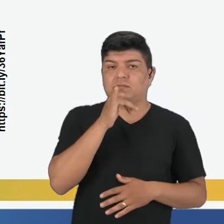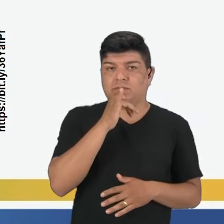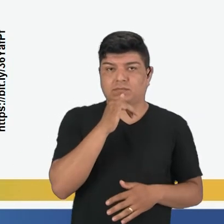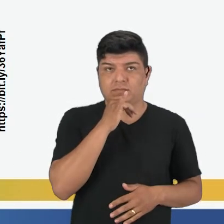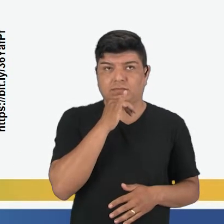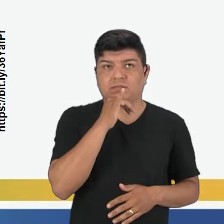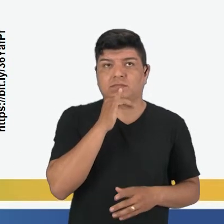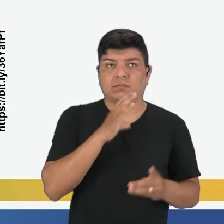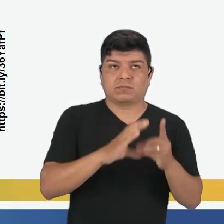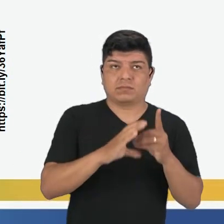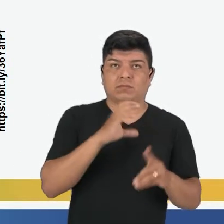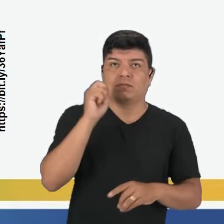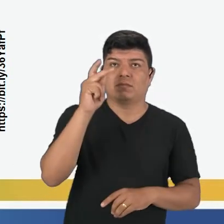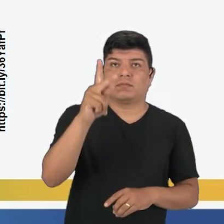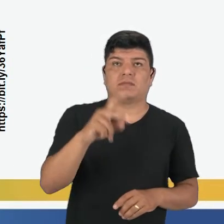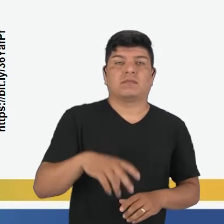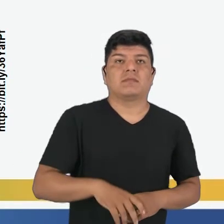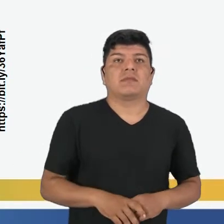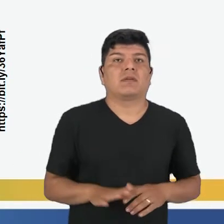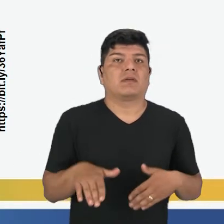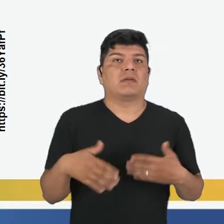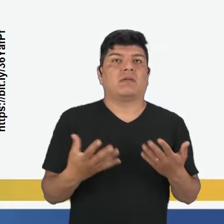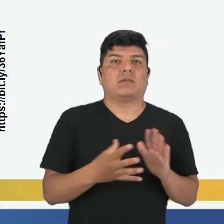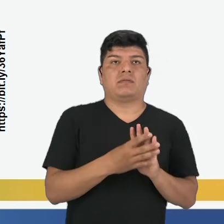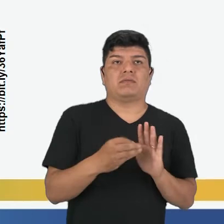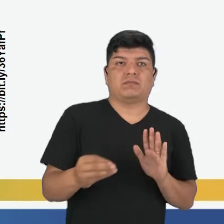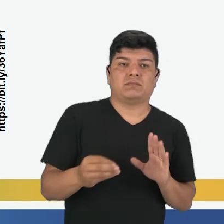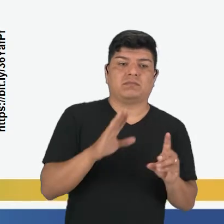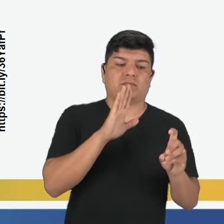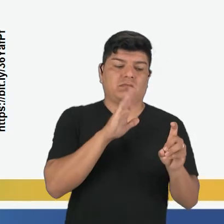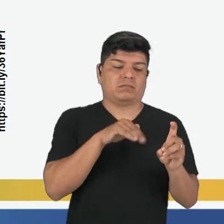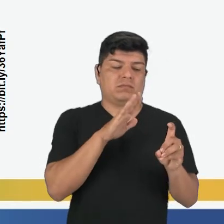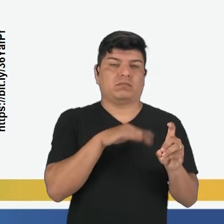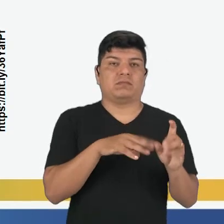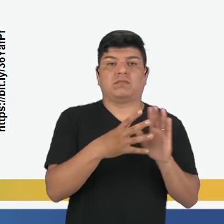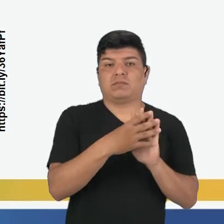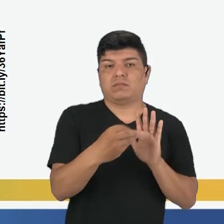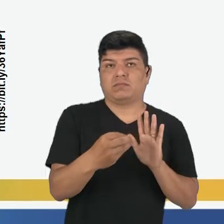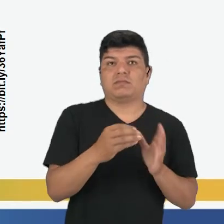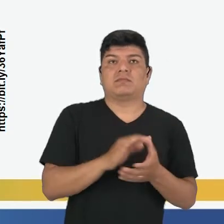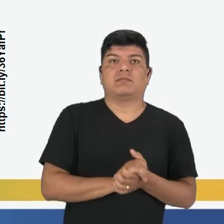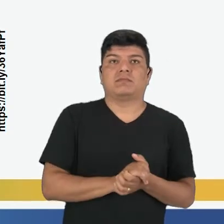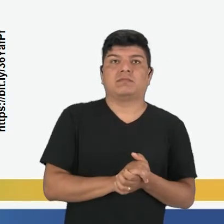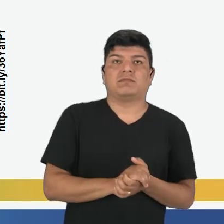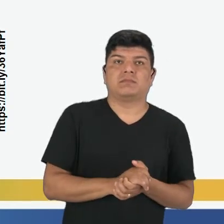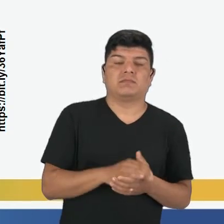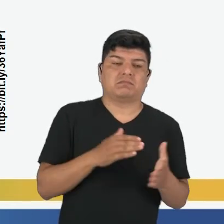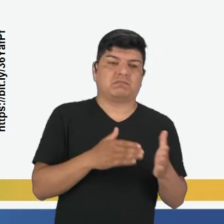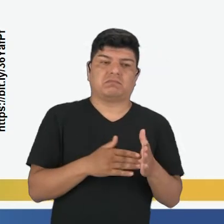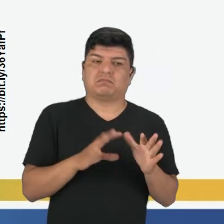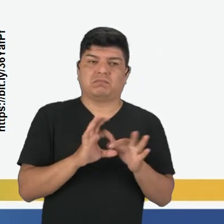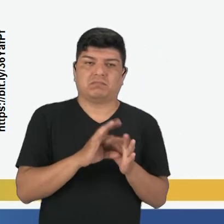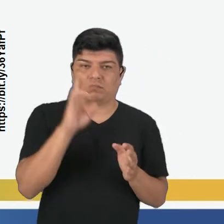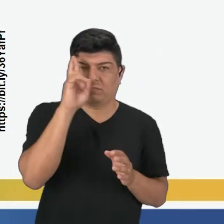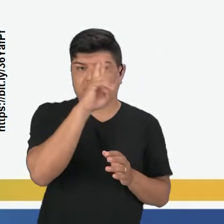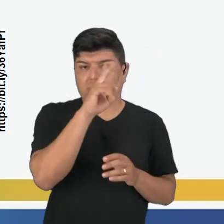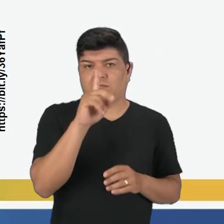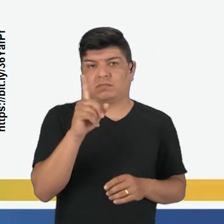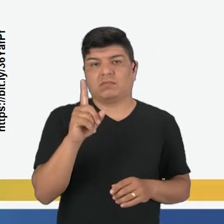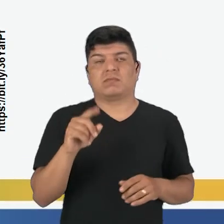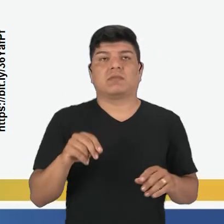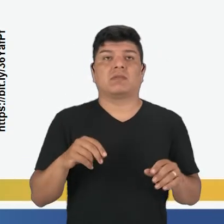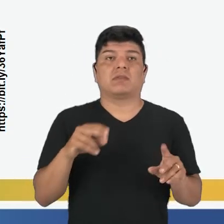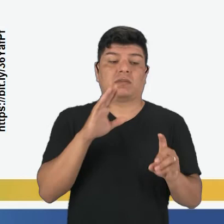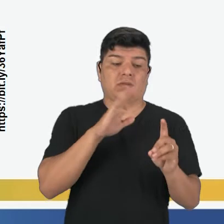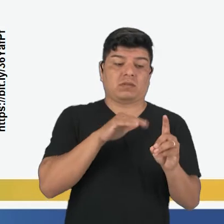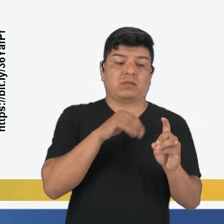de rituais, tá? Qual é a função do mito, qual é a função do símbolo? Sem se prender a fatos históricos, o mito procura